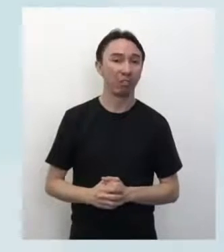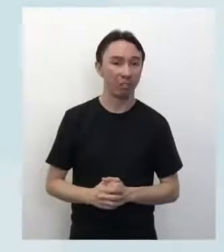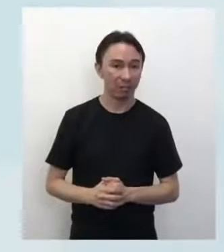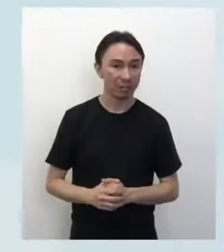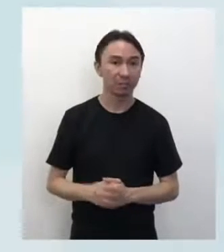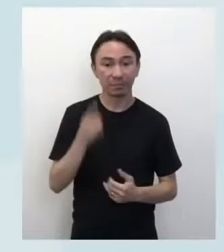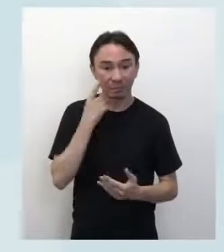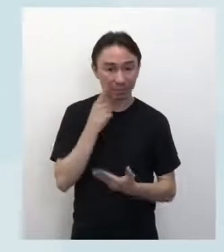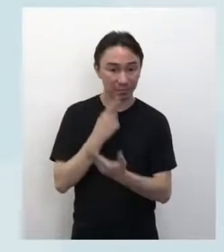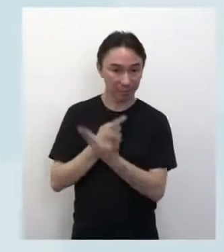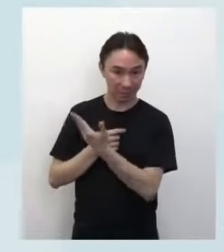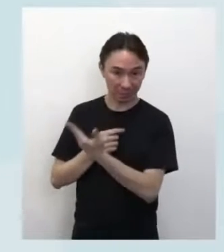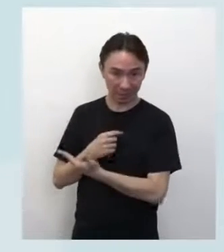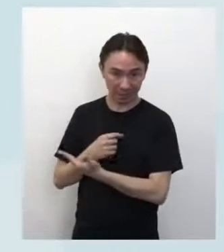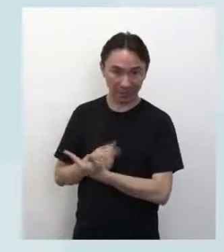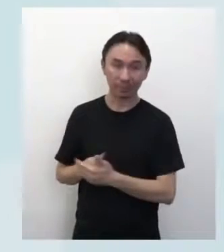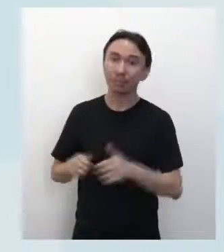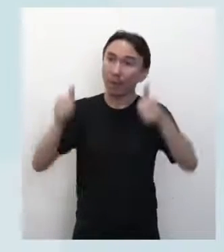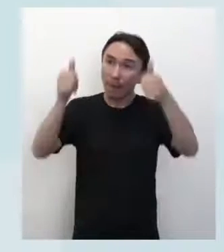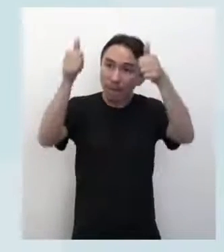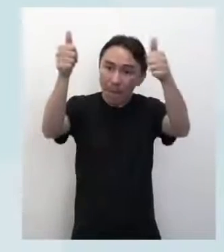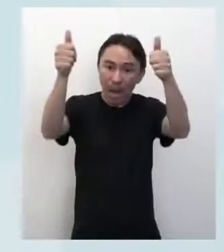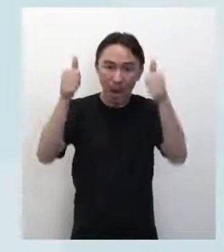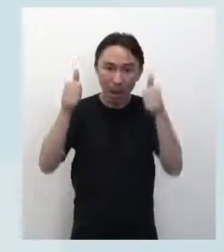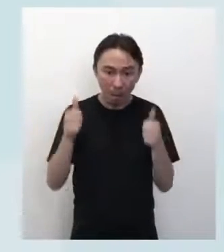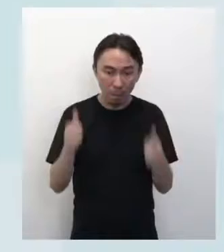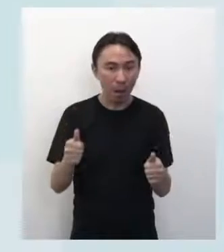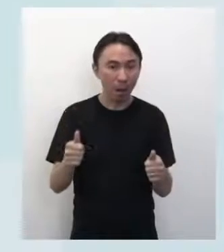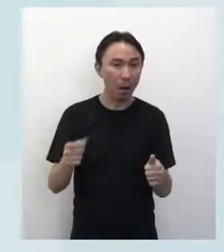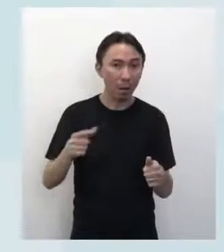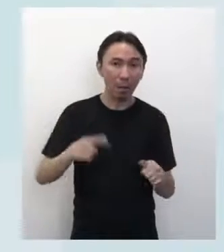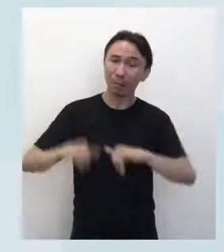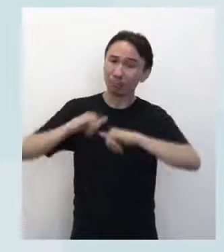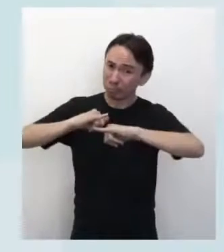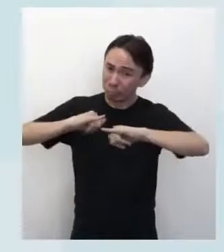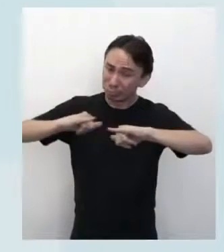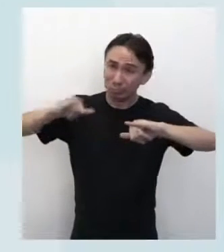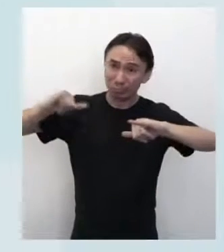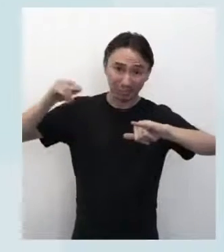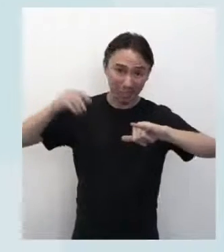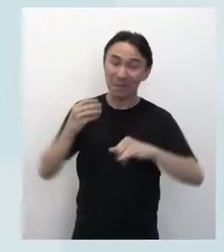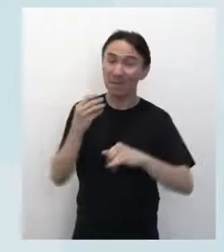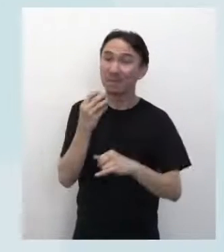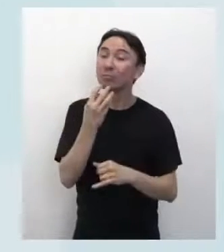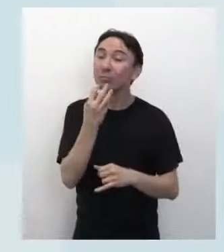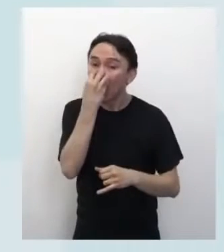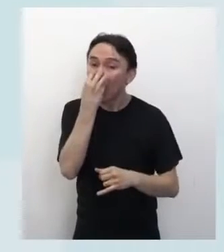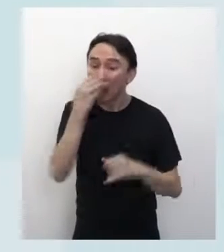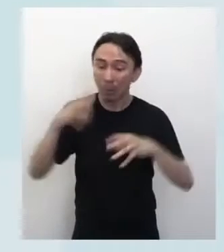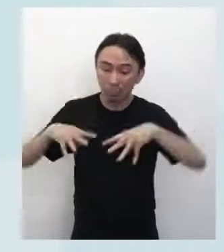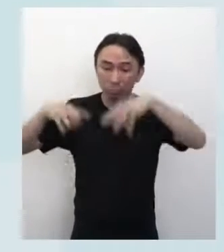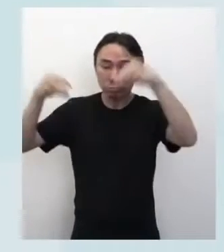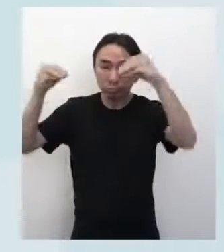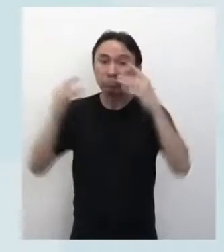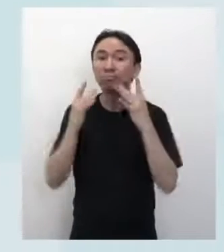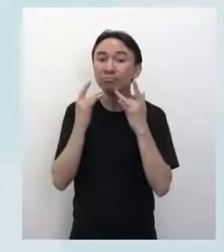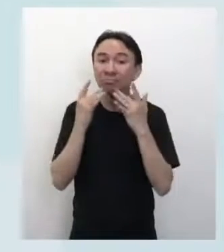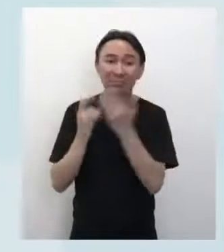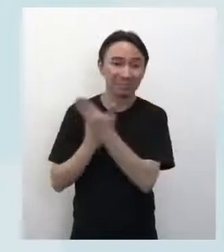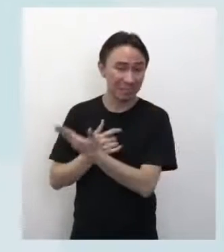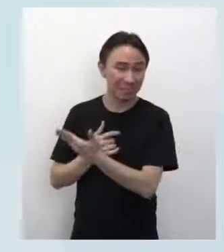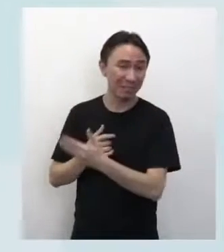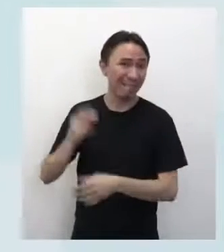cartaz de teatro, de divulgação de teatro bem antigo, tá? Olha, desenhos feitos à mão. Professor,